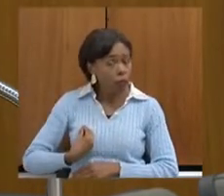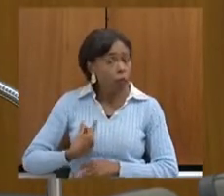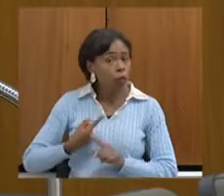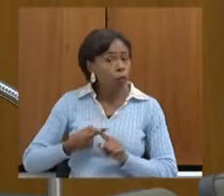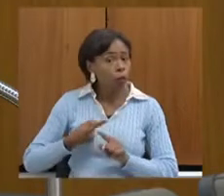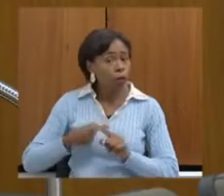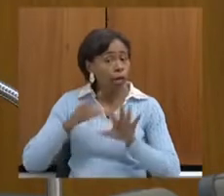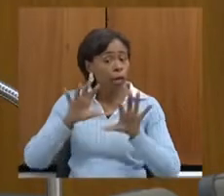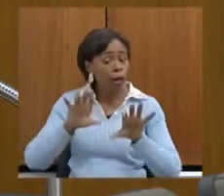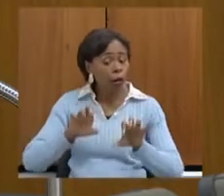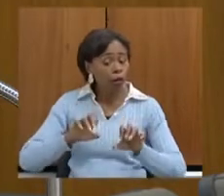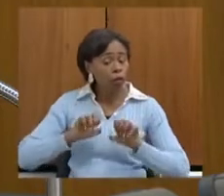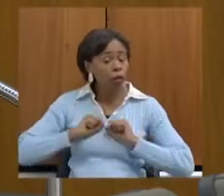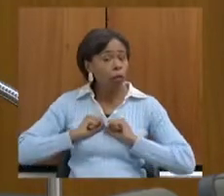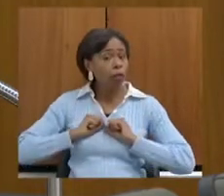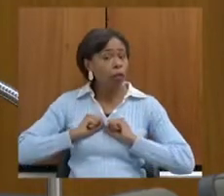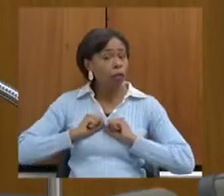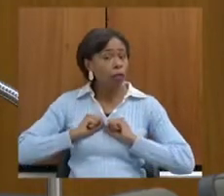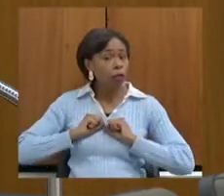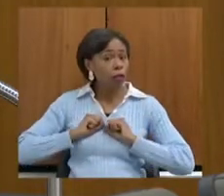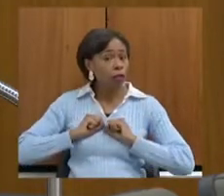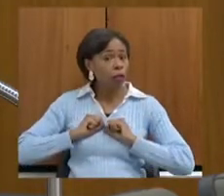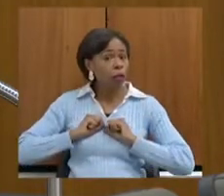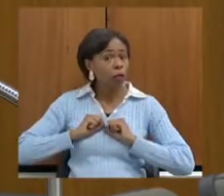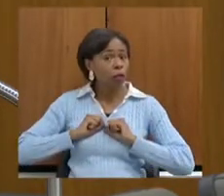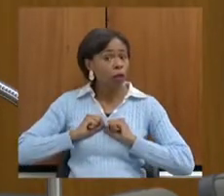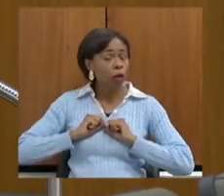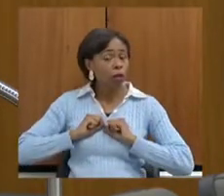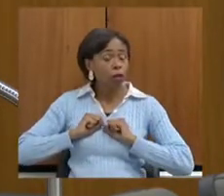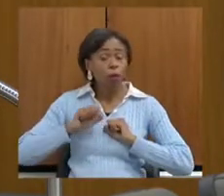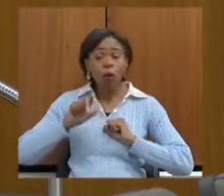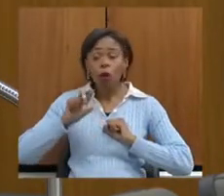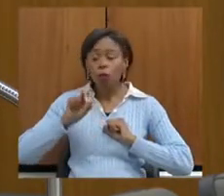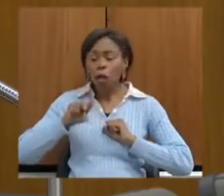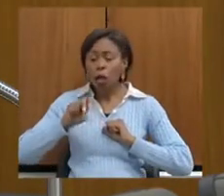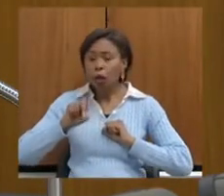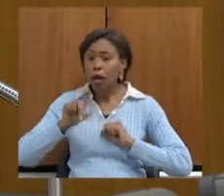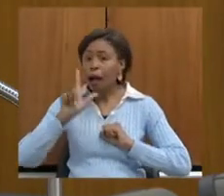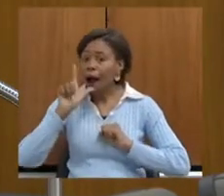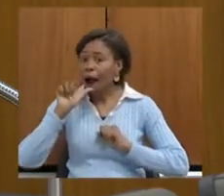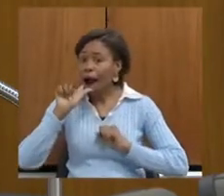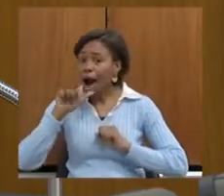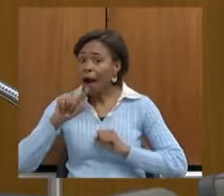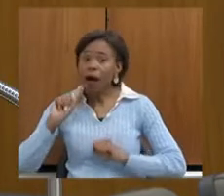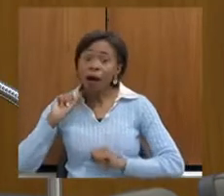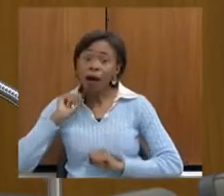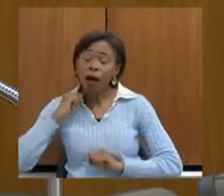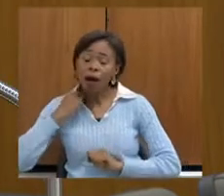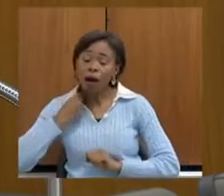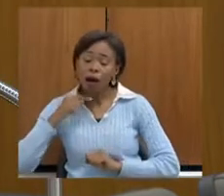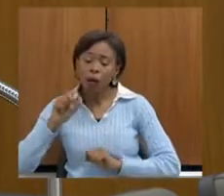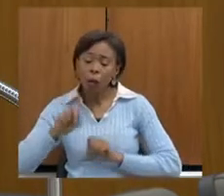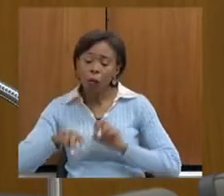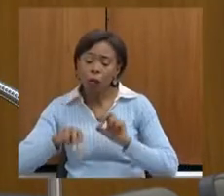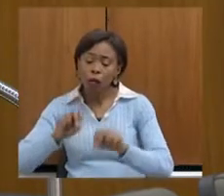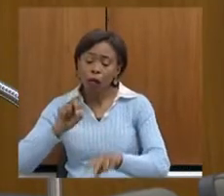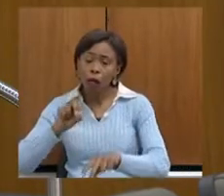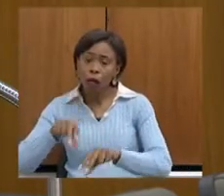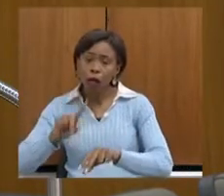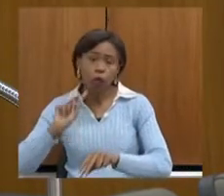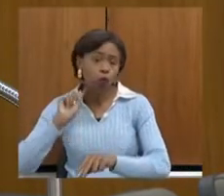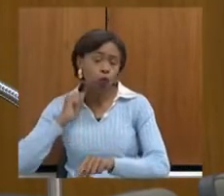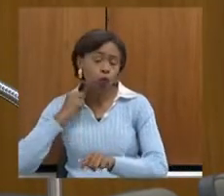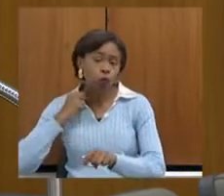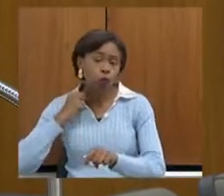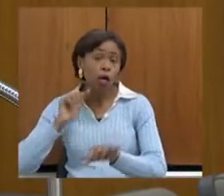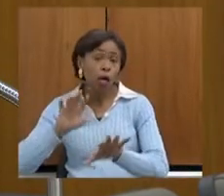conta a mina o recurso básico que é a água e está contaminando a base da vida